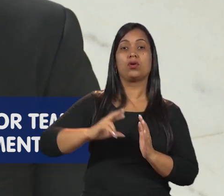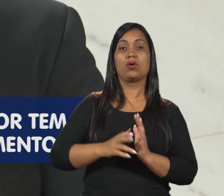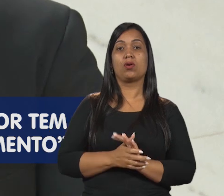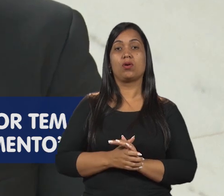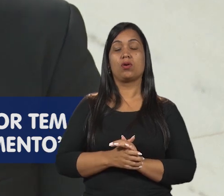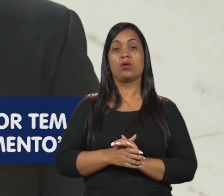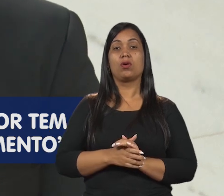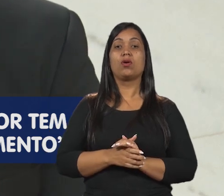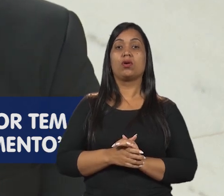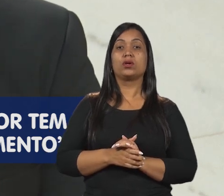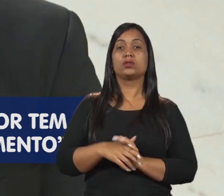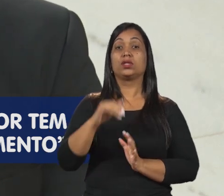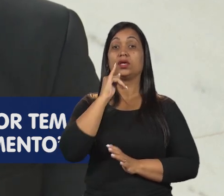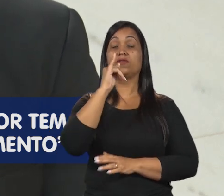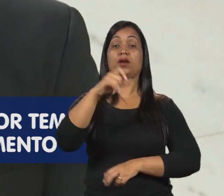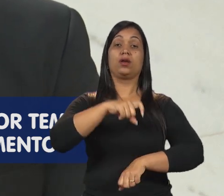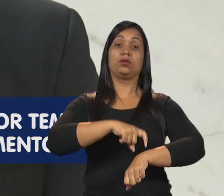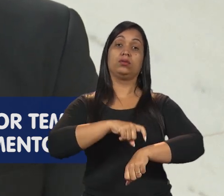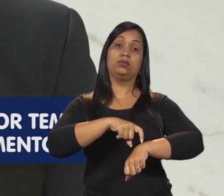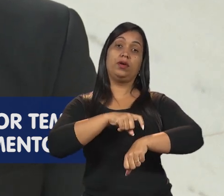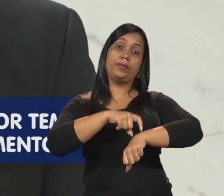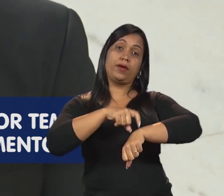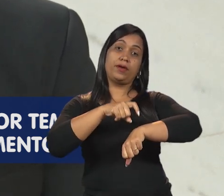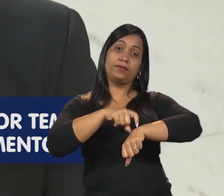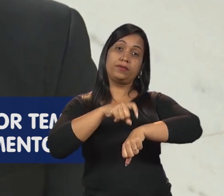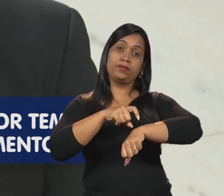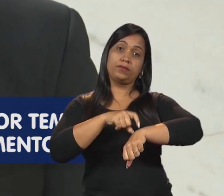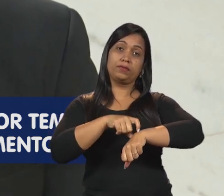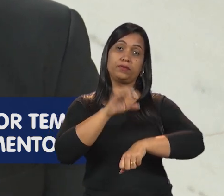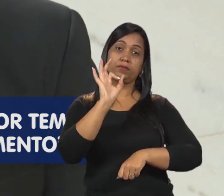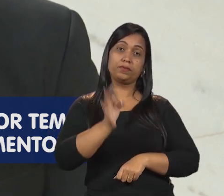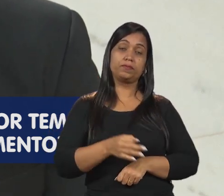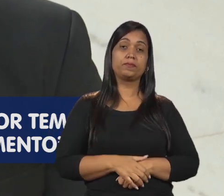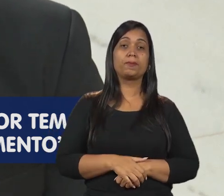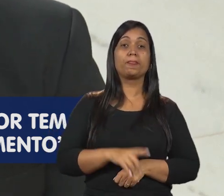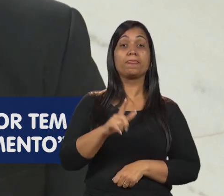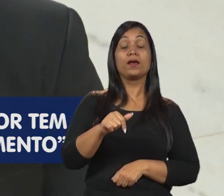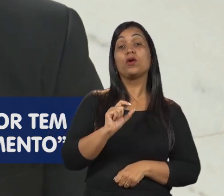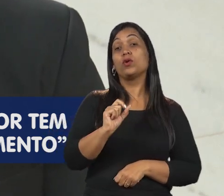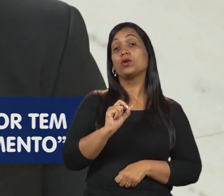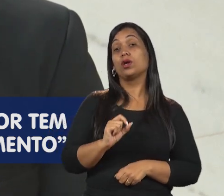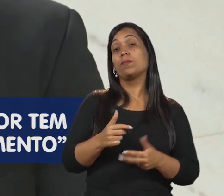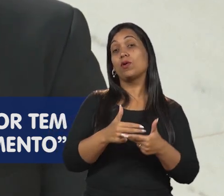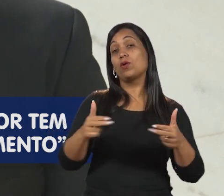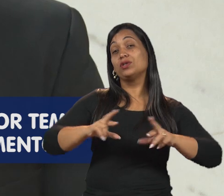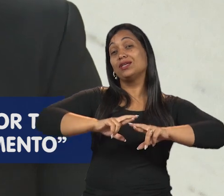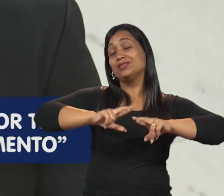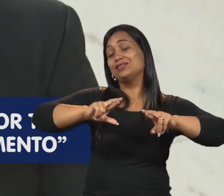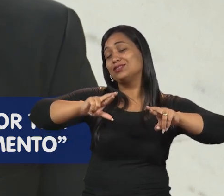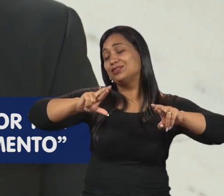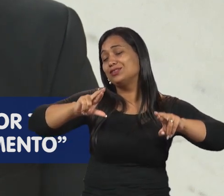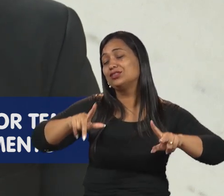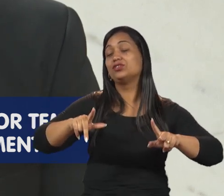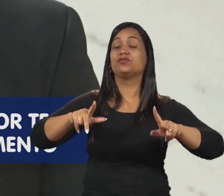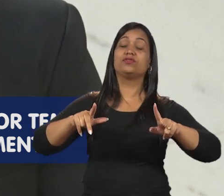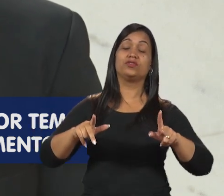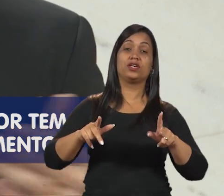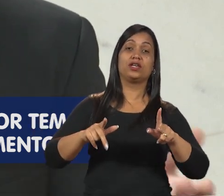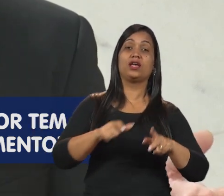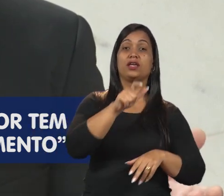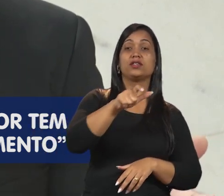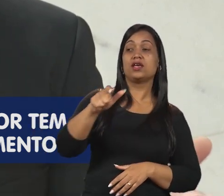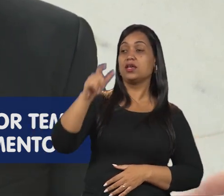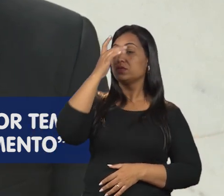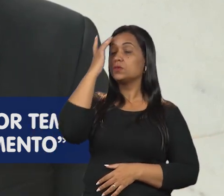tem que encaixar no momento certo. É uma linha que é totalmente diferente daquilo que, às vezes, as pessoas